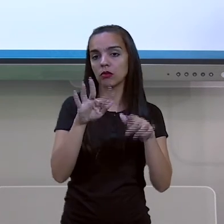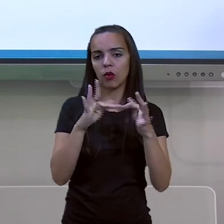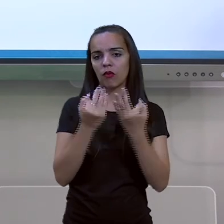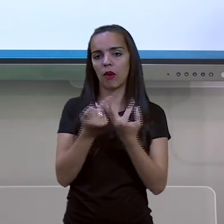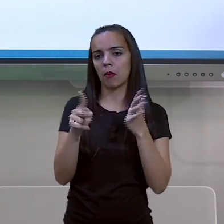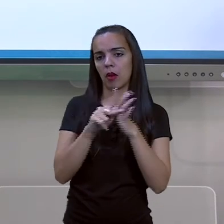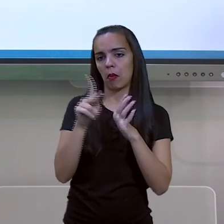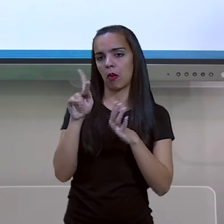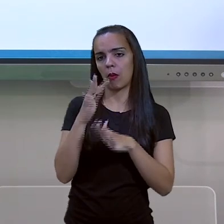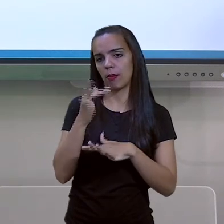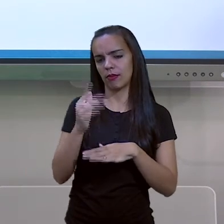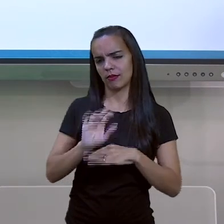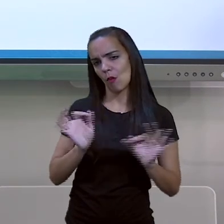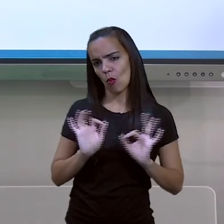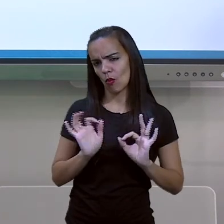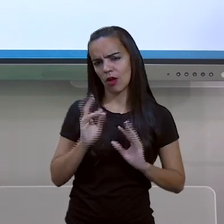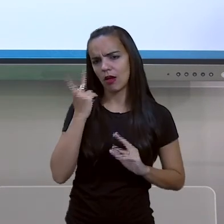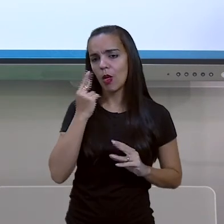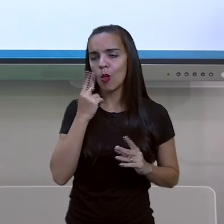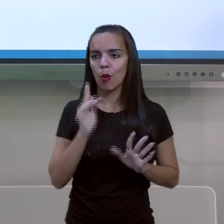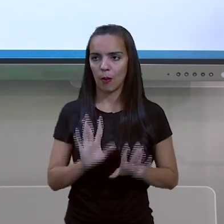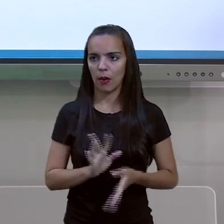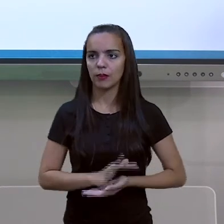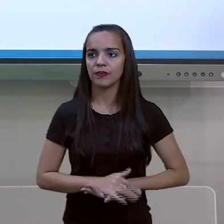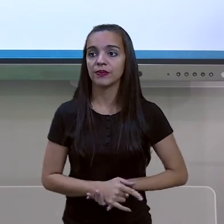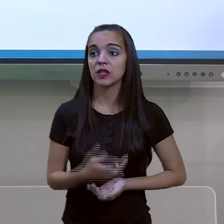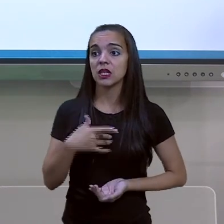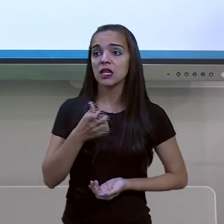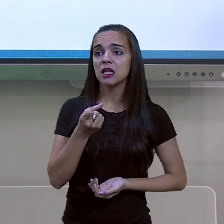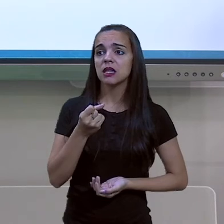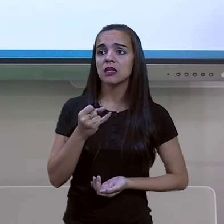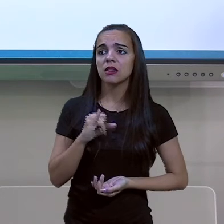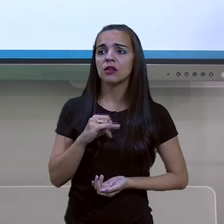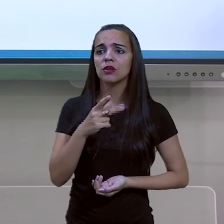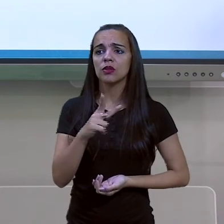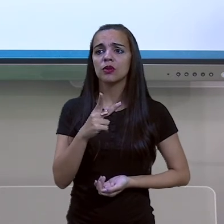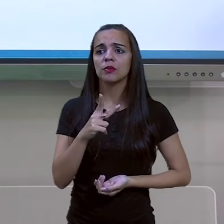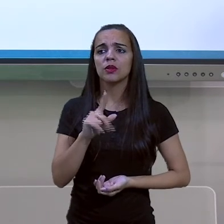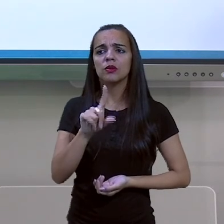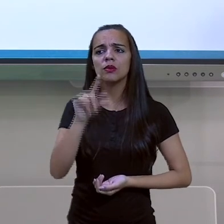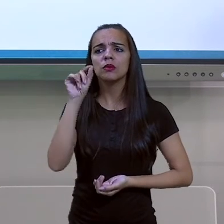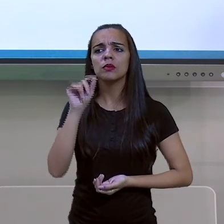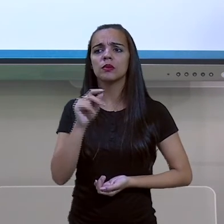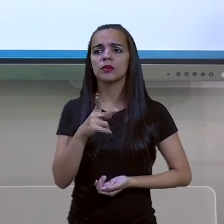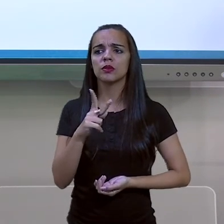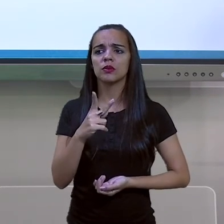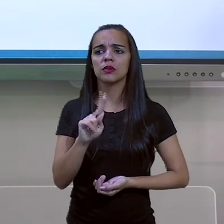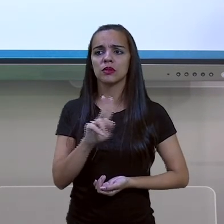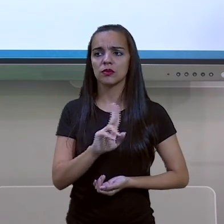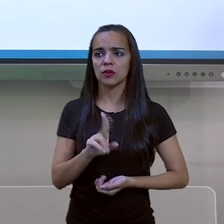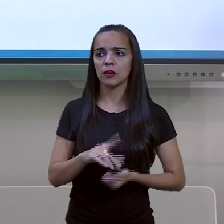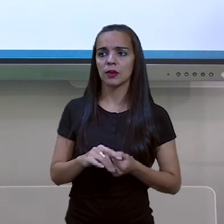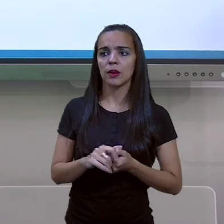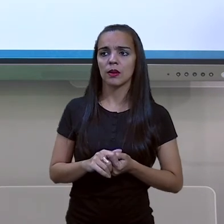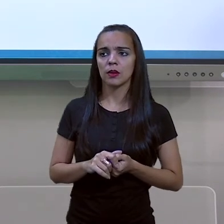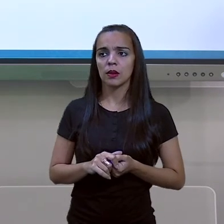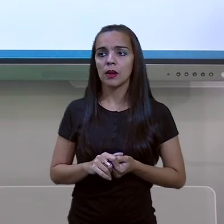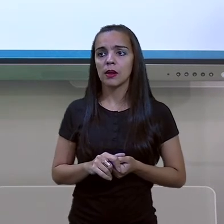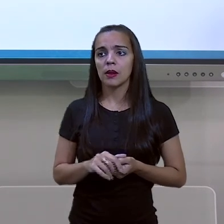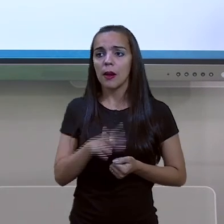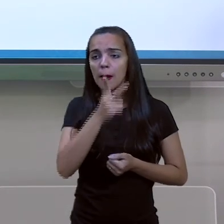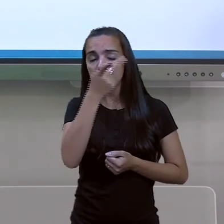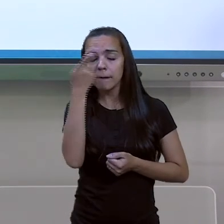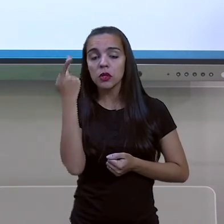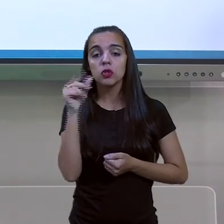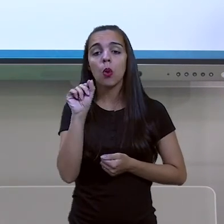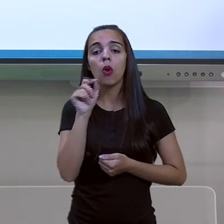Eu perguntei aqui também qual foi o seu nome, qual é o nome escolhido para